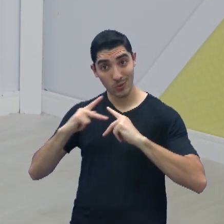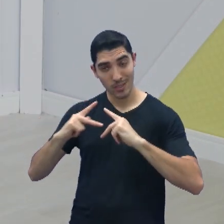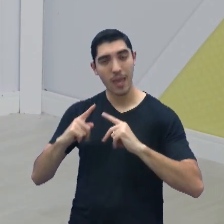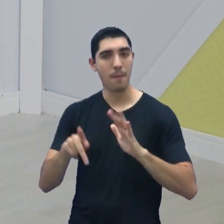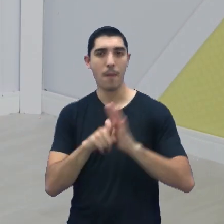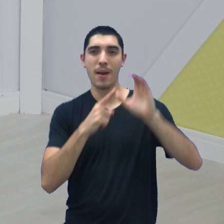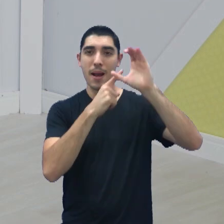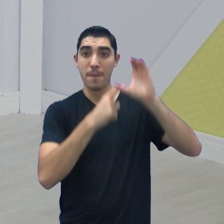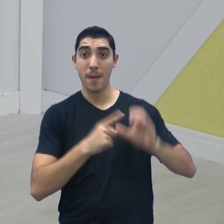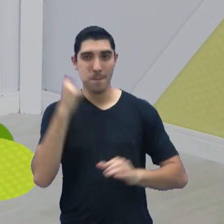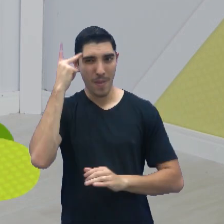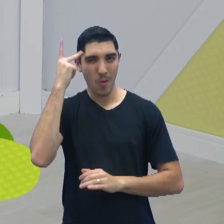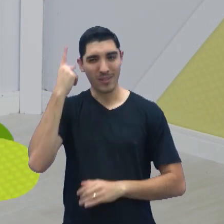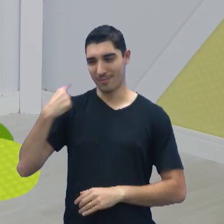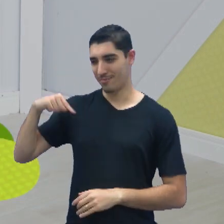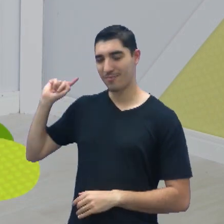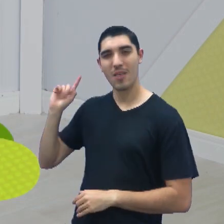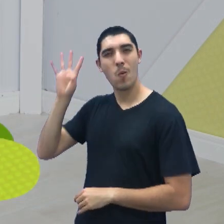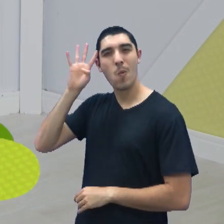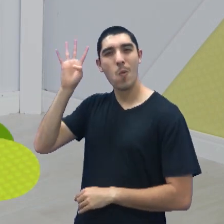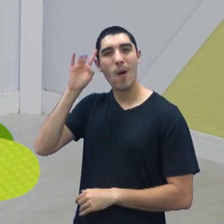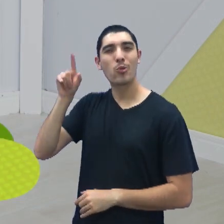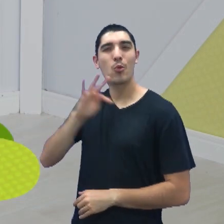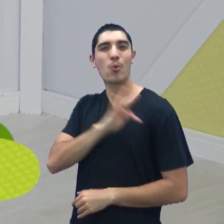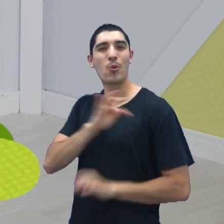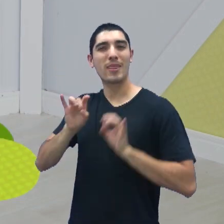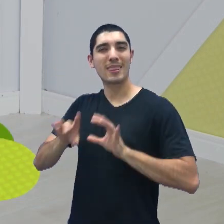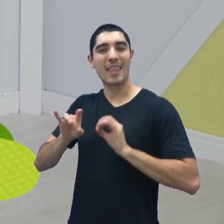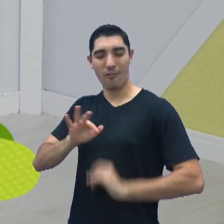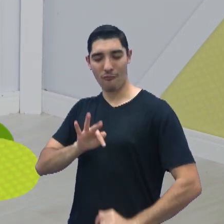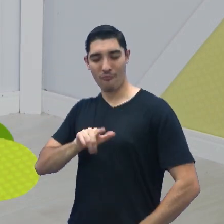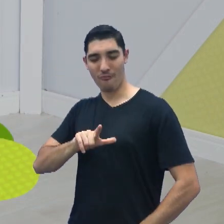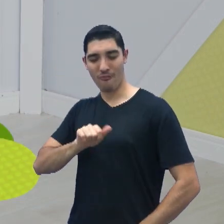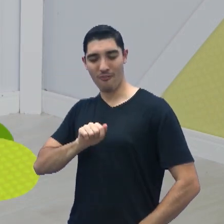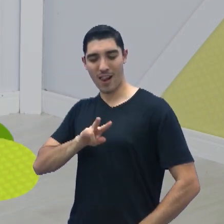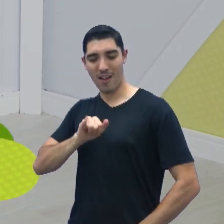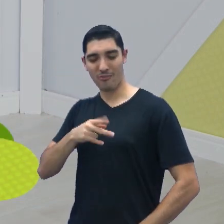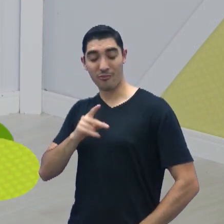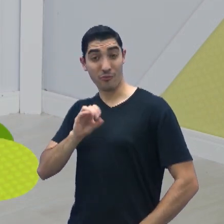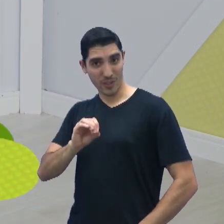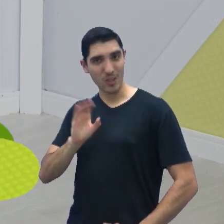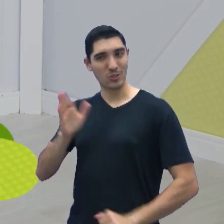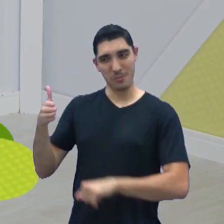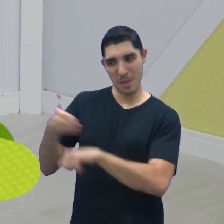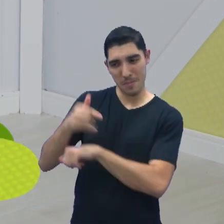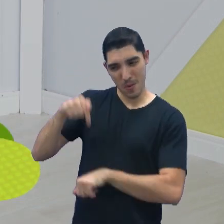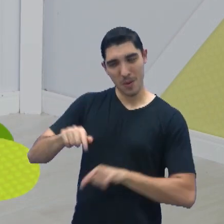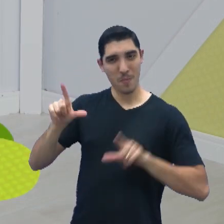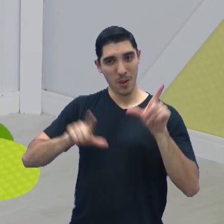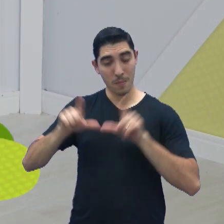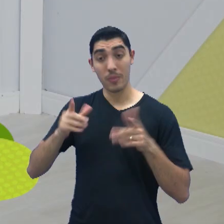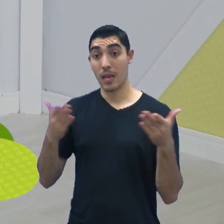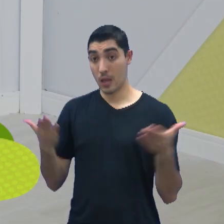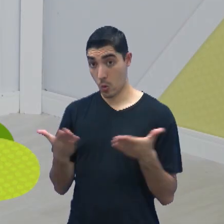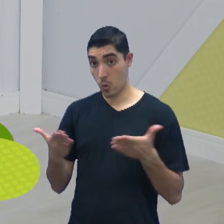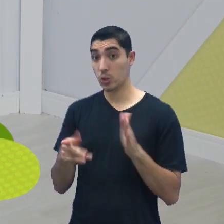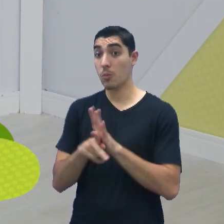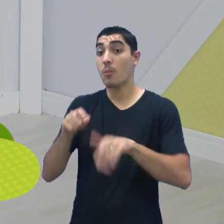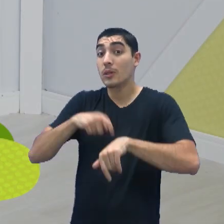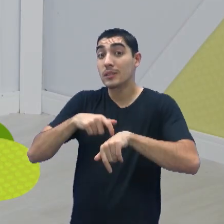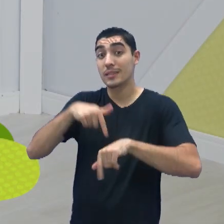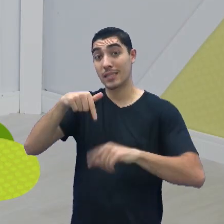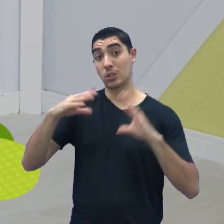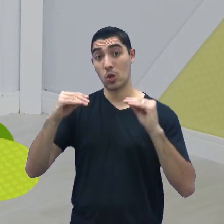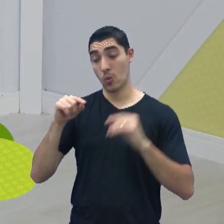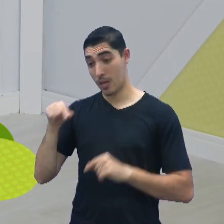Flavinho esteve com a gente aqui na última quarta-feira. São José enfrentando o SESI Bauru fora de casa, hoje 19 horas no ginásio